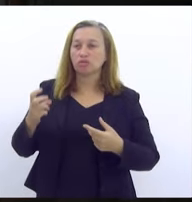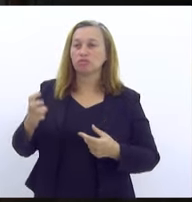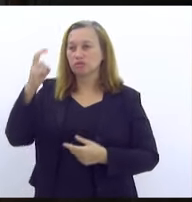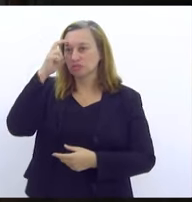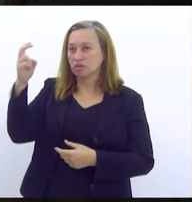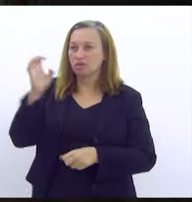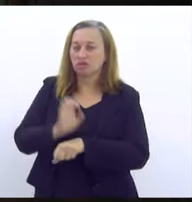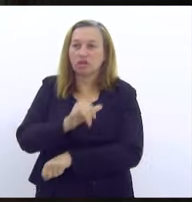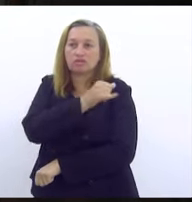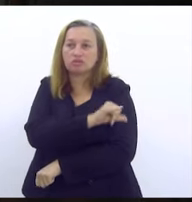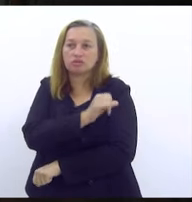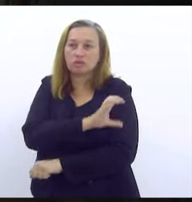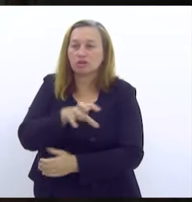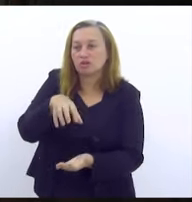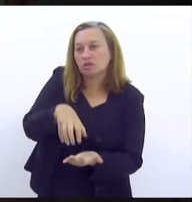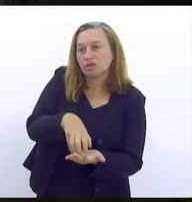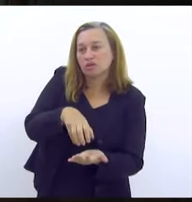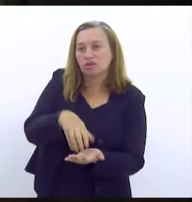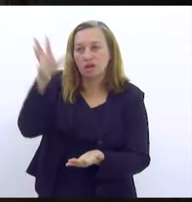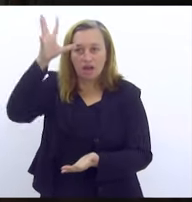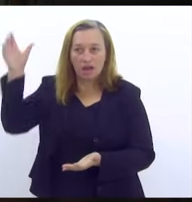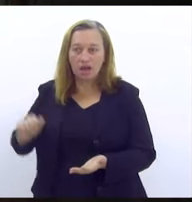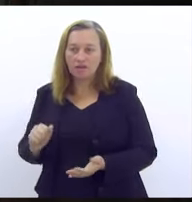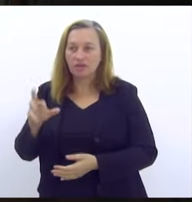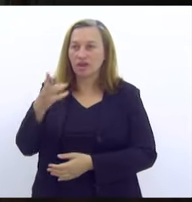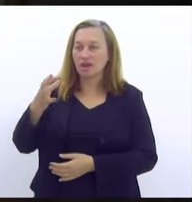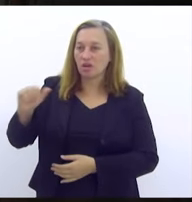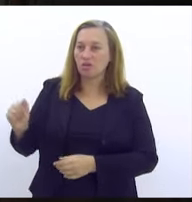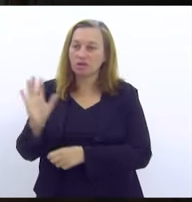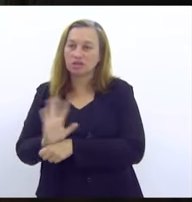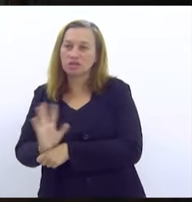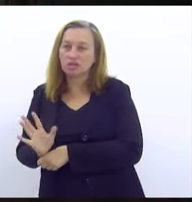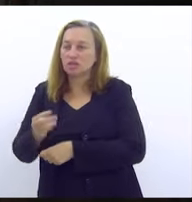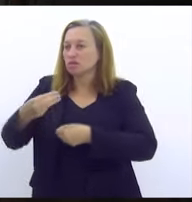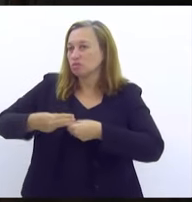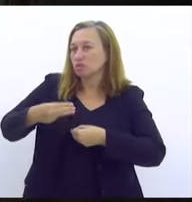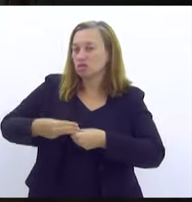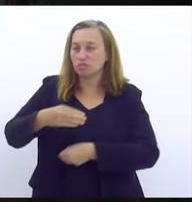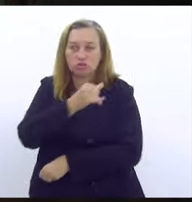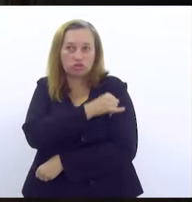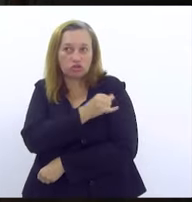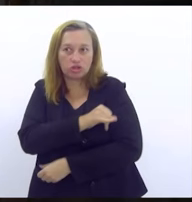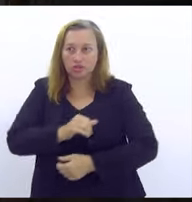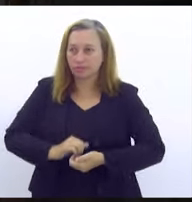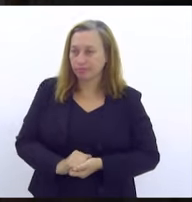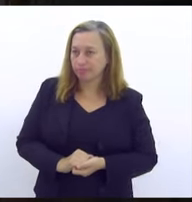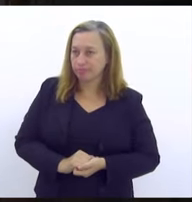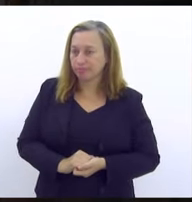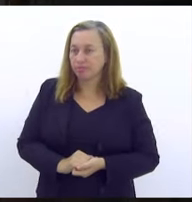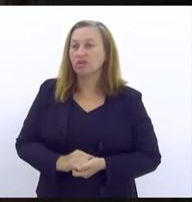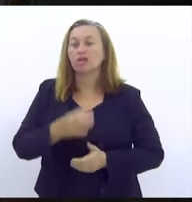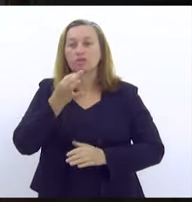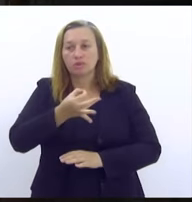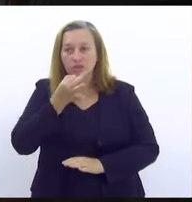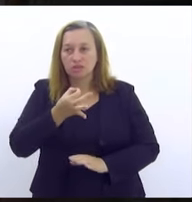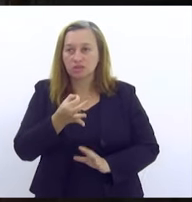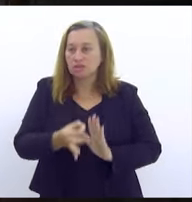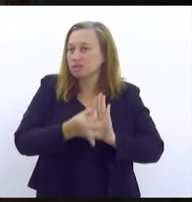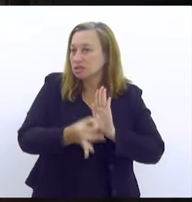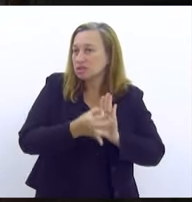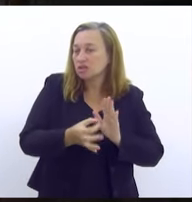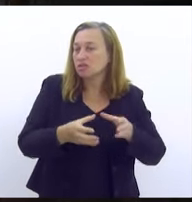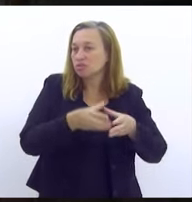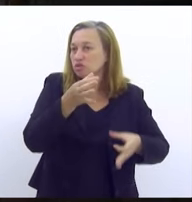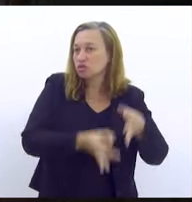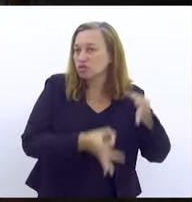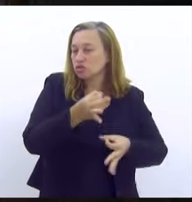Janeiro o Centro Afro-Carioca de Cinema, localizado no município do Rio de Janeiro. pendente de pareceres das comissões de Constituição e Justiça, de